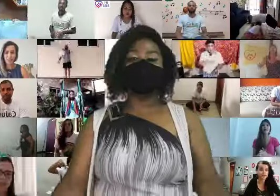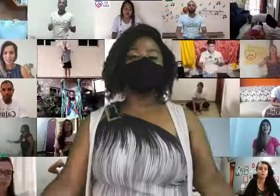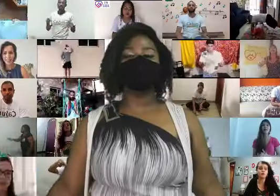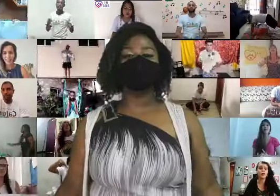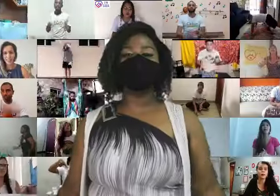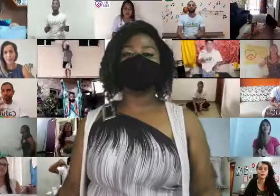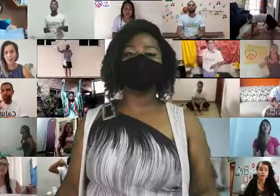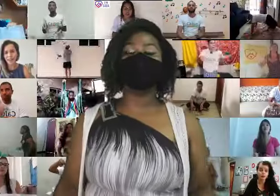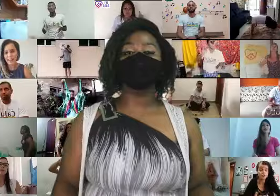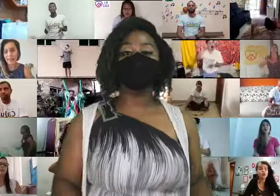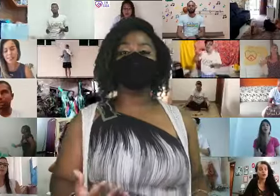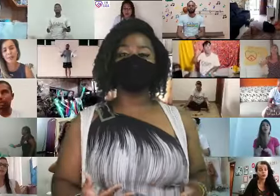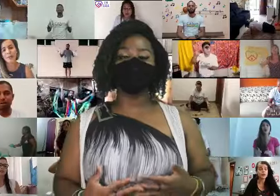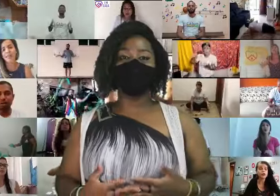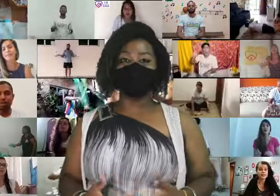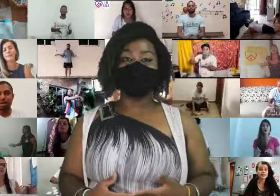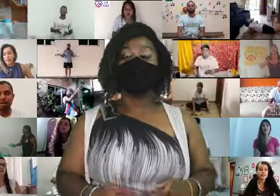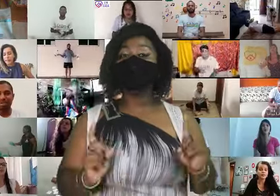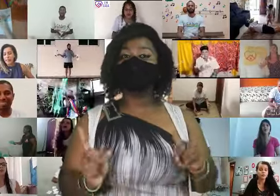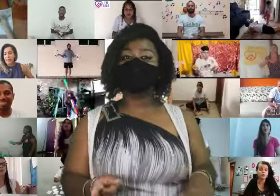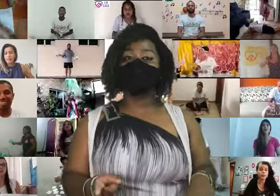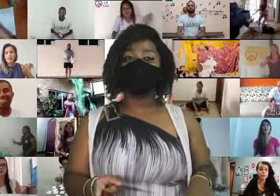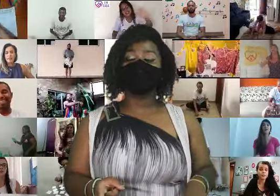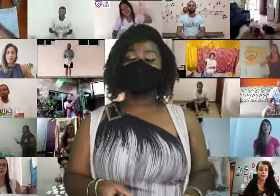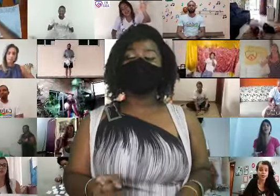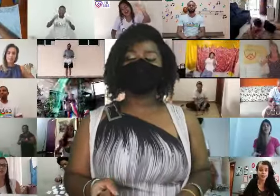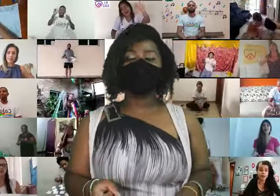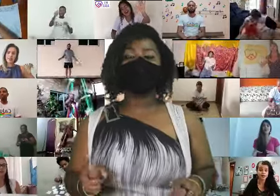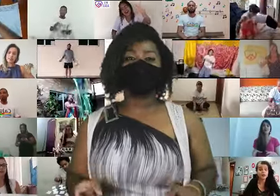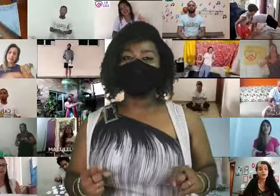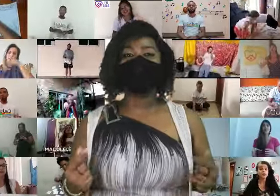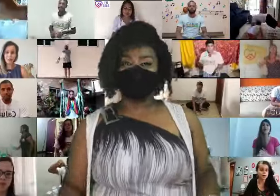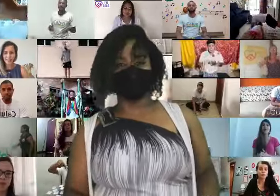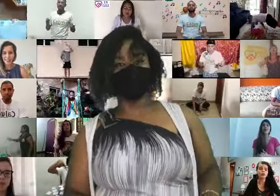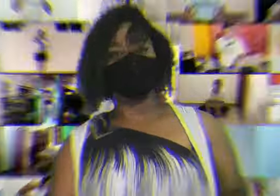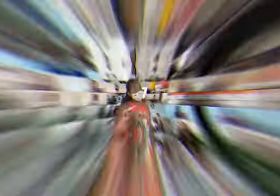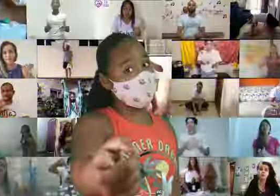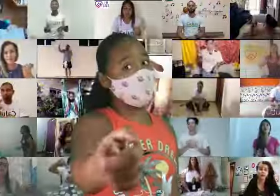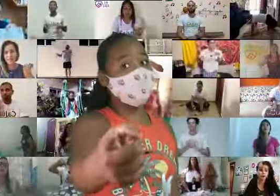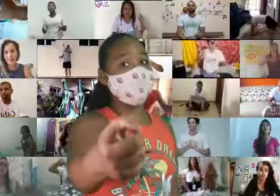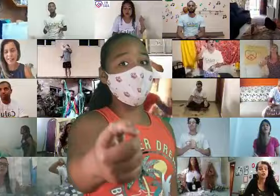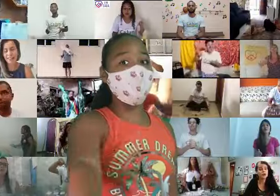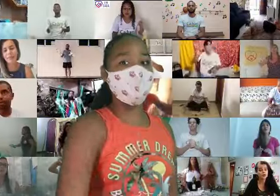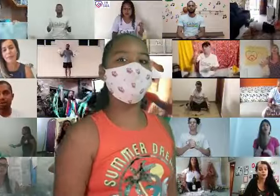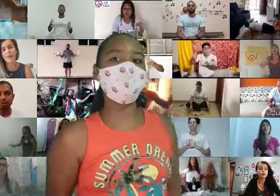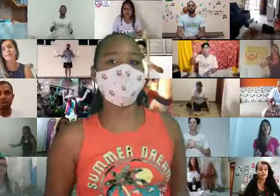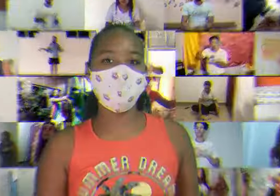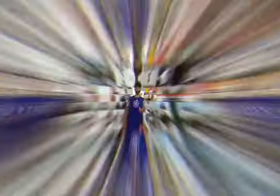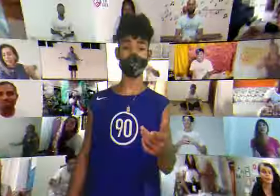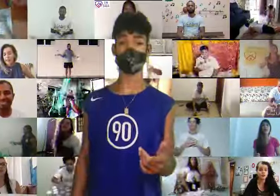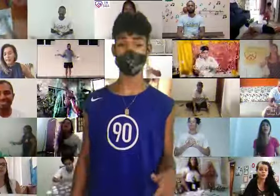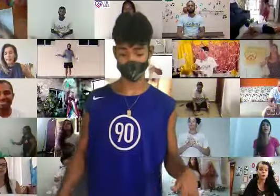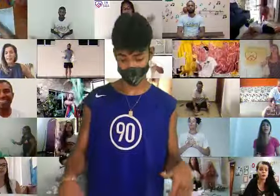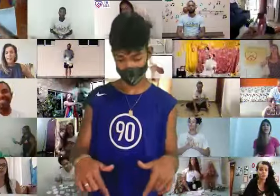Eu queria agradecer a todos por ter assistido o vídeo até aqui. E se liga que vai ter o próximo Plantão Cajun. O próximo apresentador pode ser você.